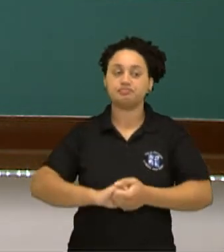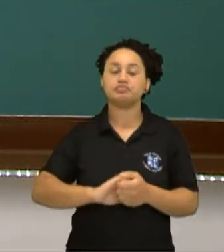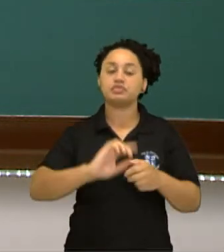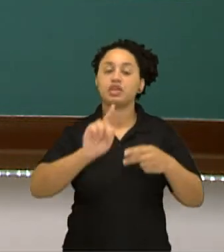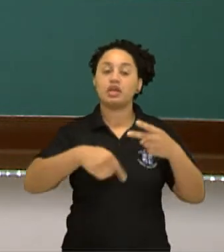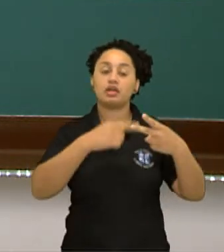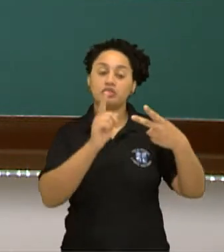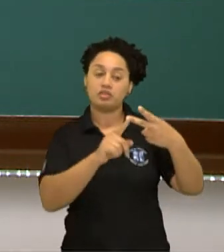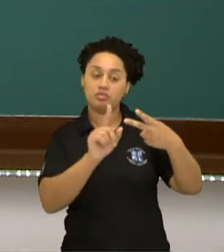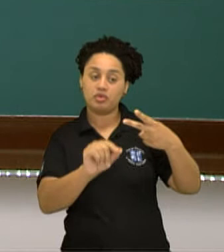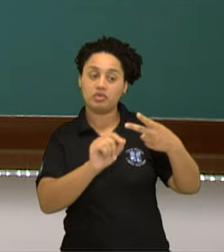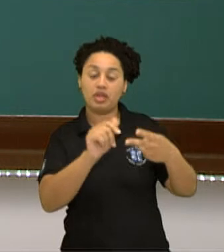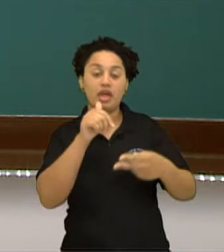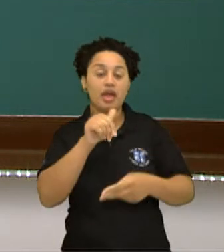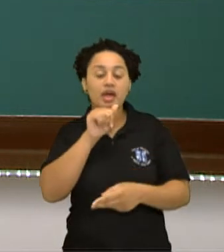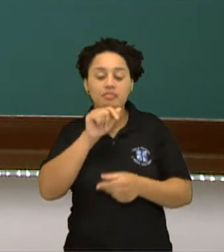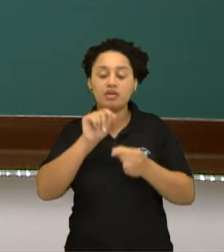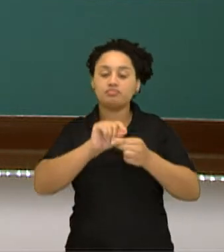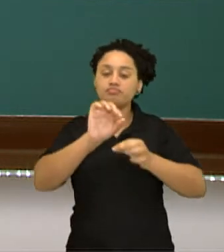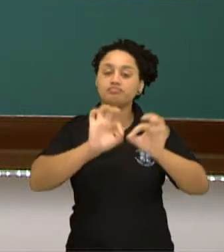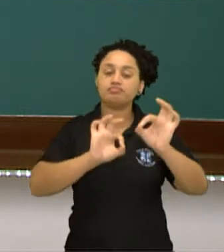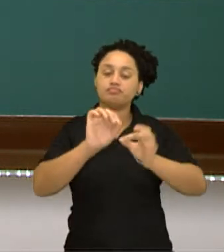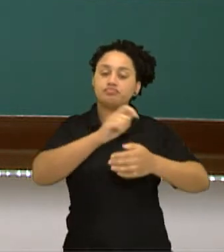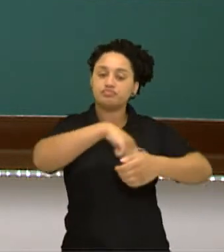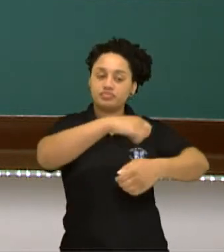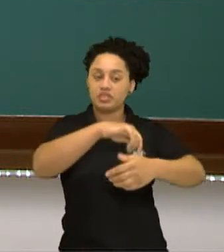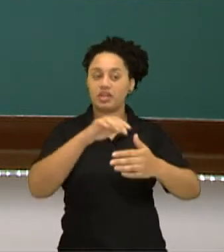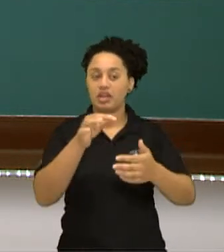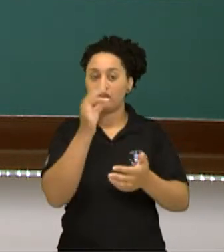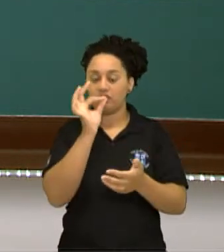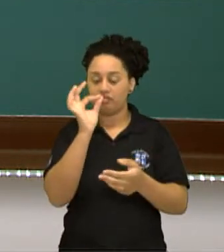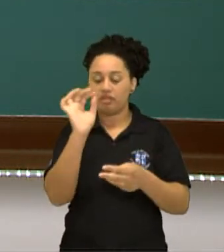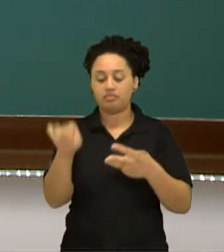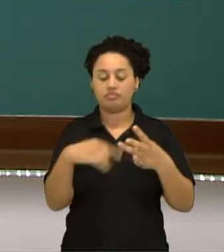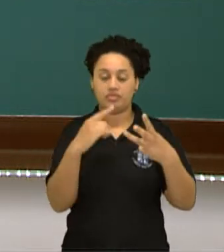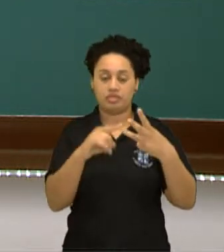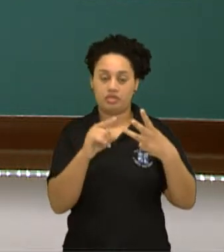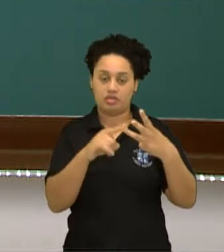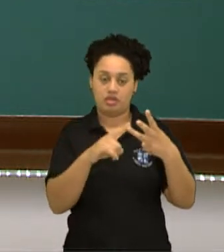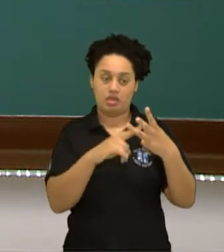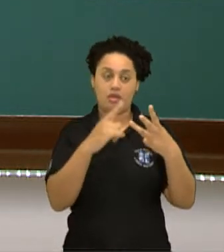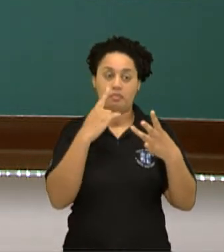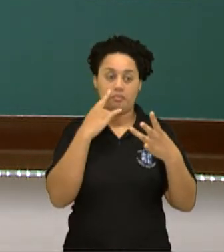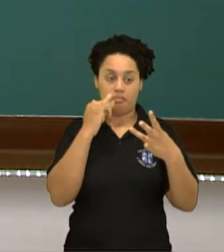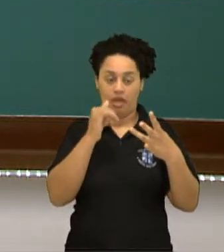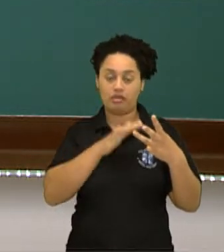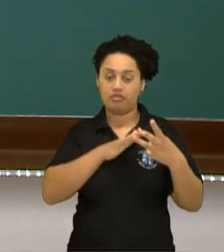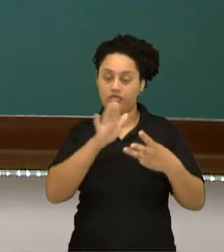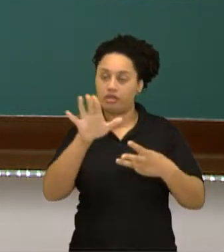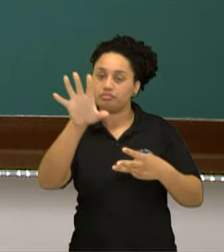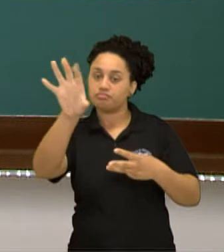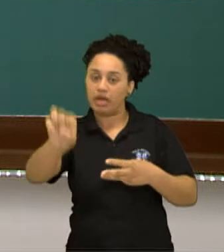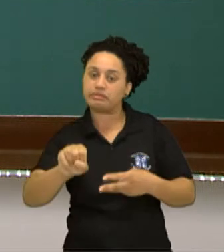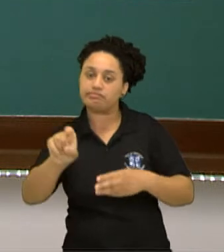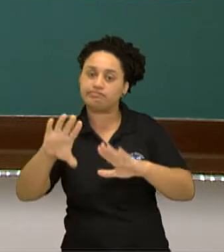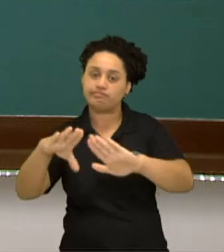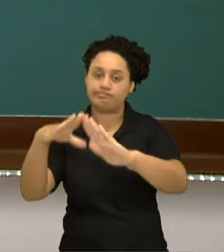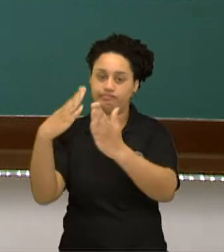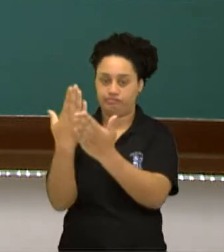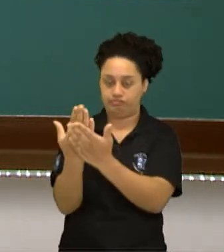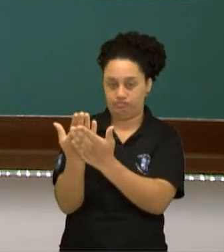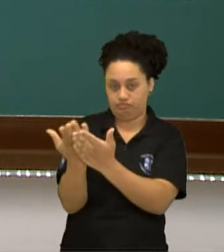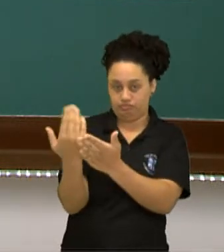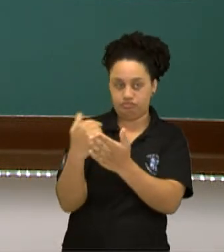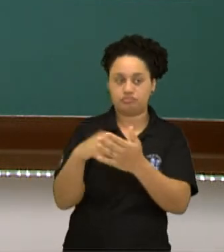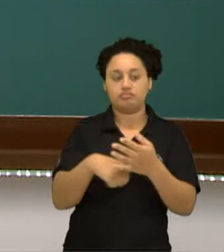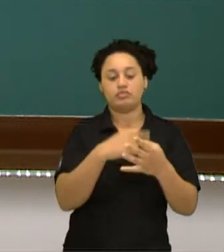sua madre les prepara o café. Na sequência, seus padres les buscam em el colegio e, por